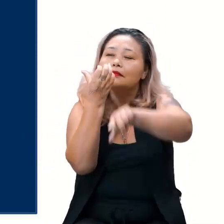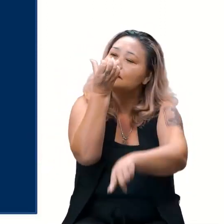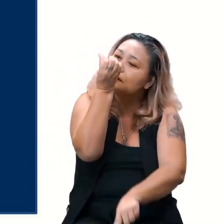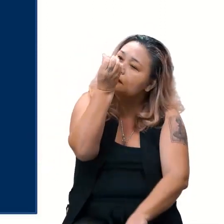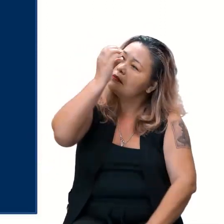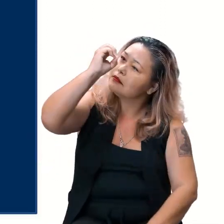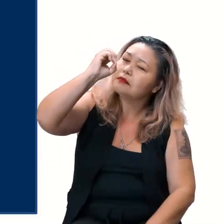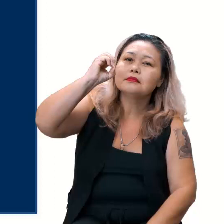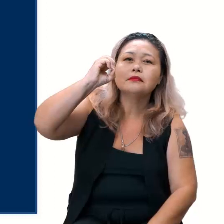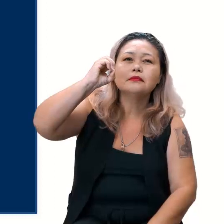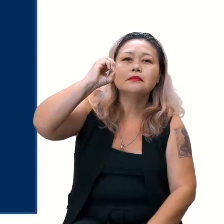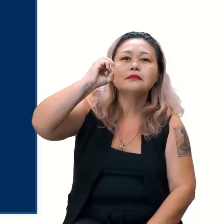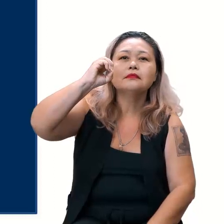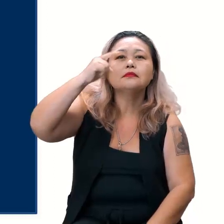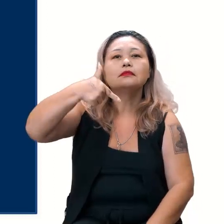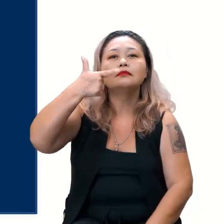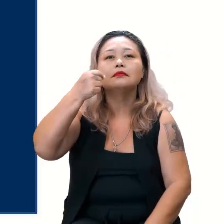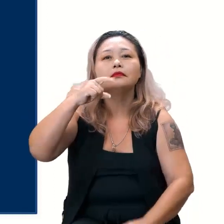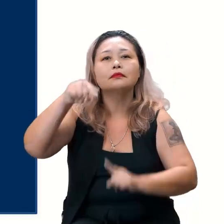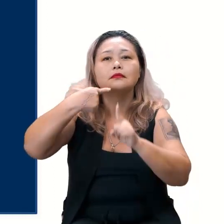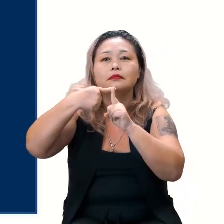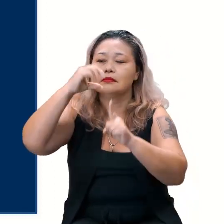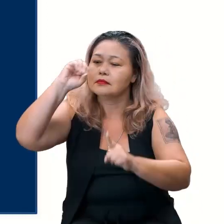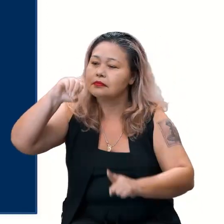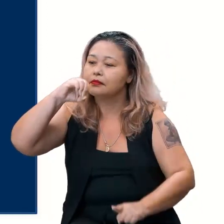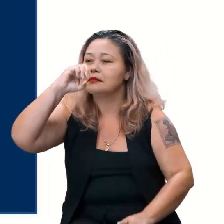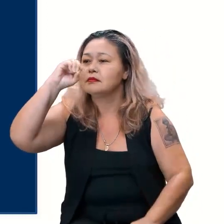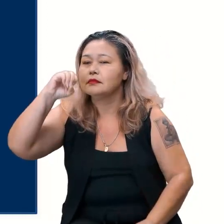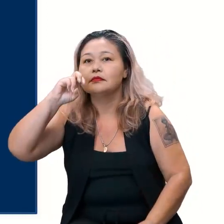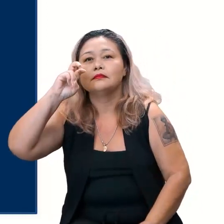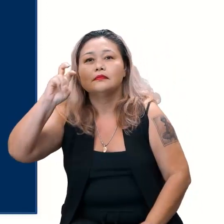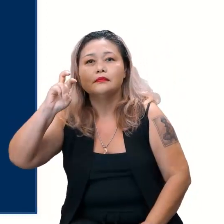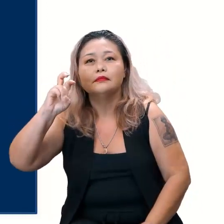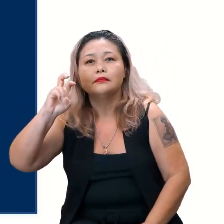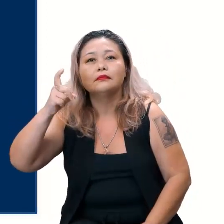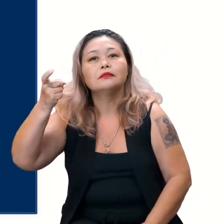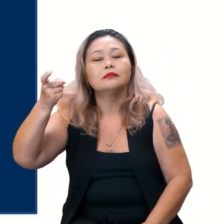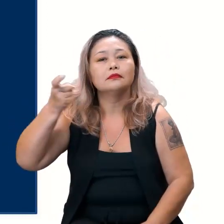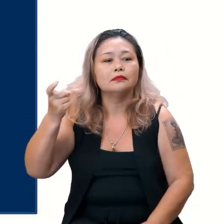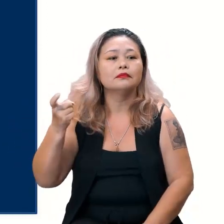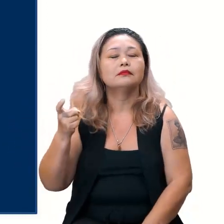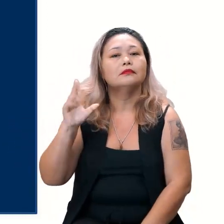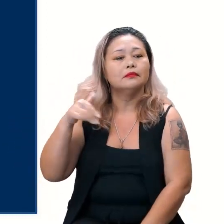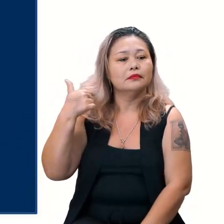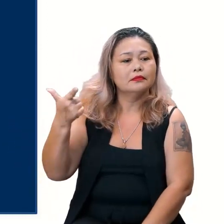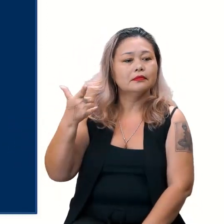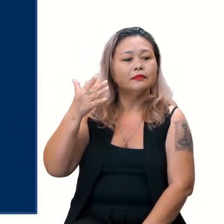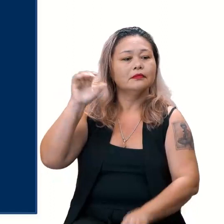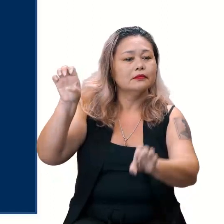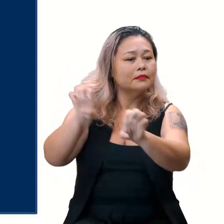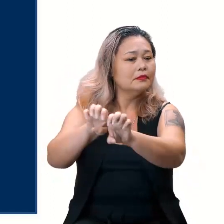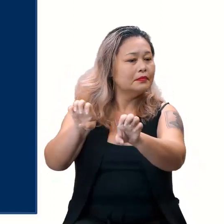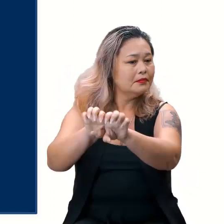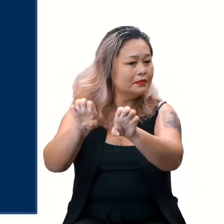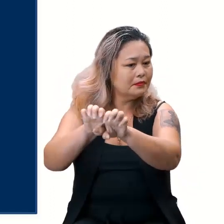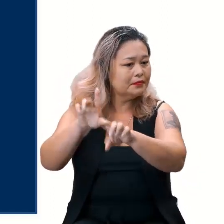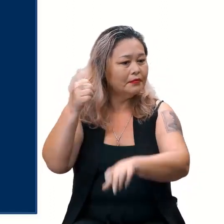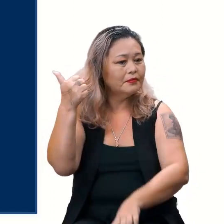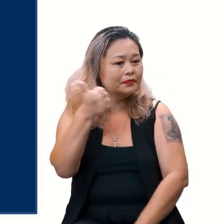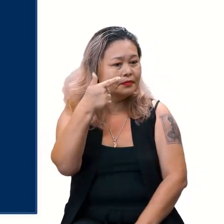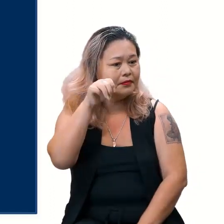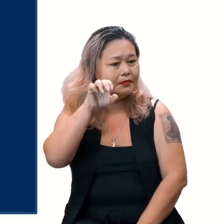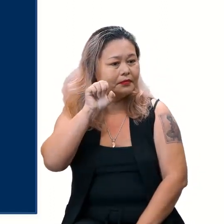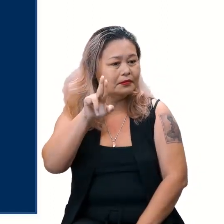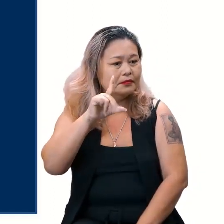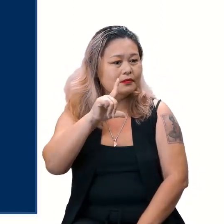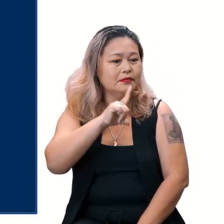60 igual a 20 mais 0,05. É uma equação do primeiro grau, a gente pode resolver